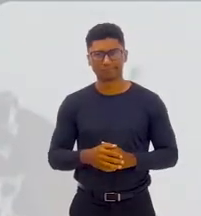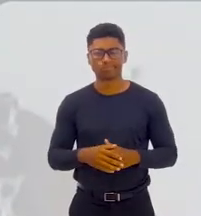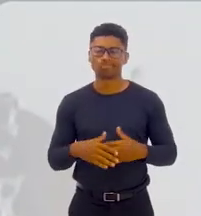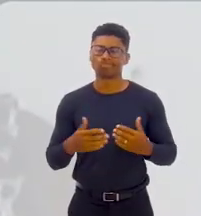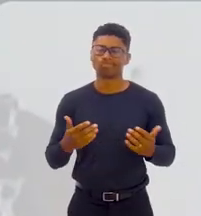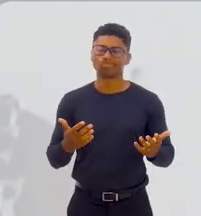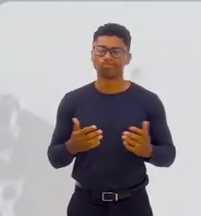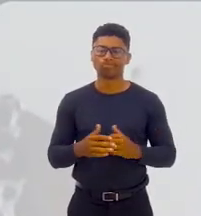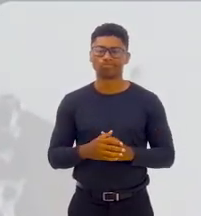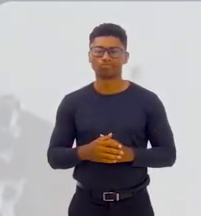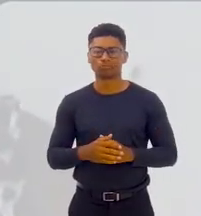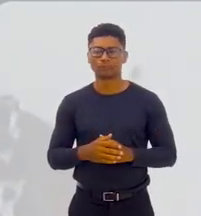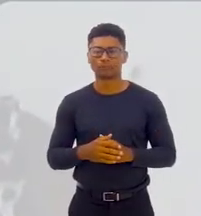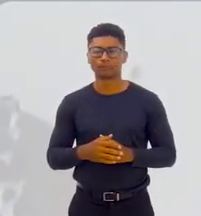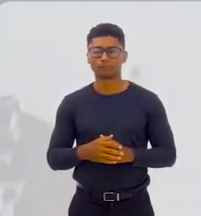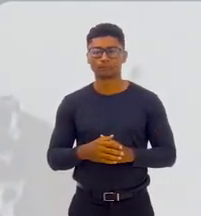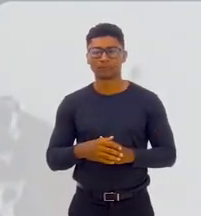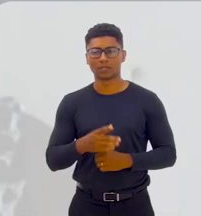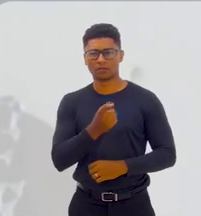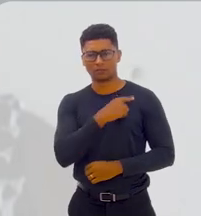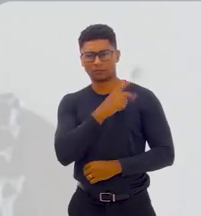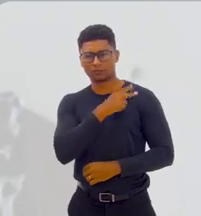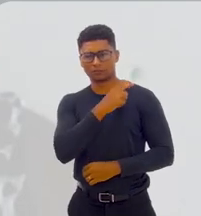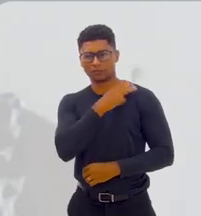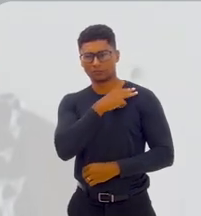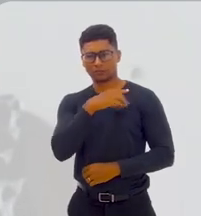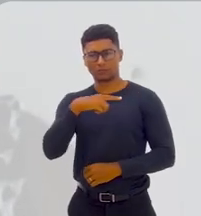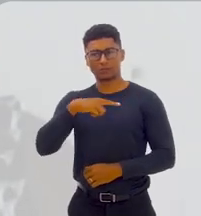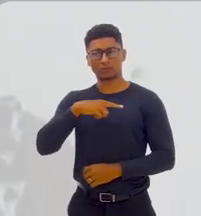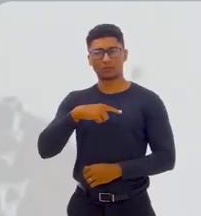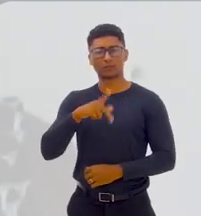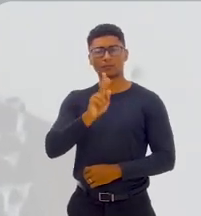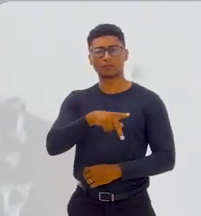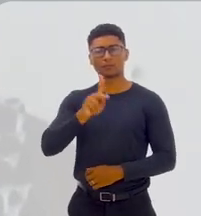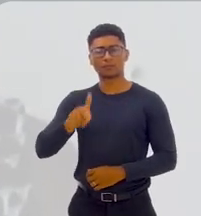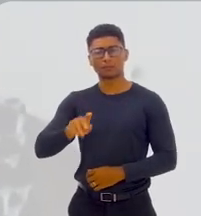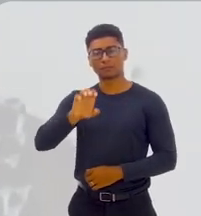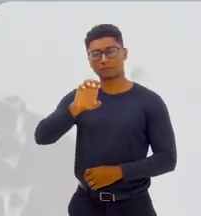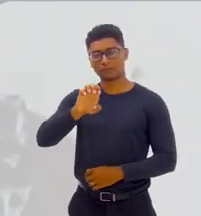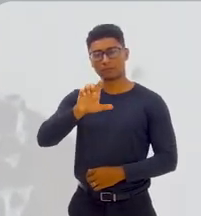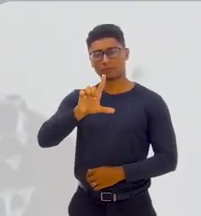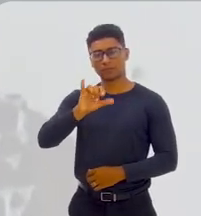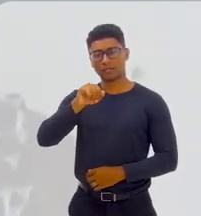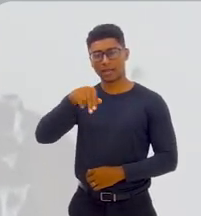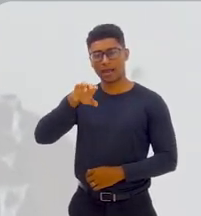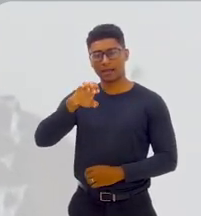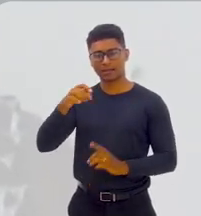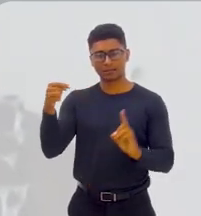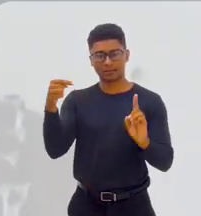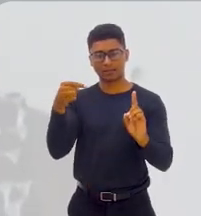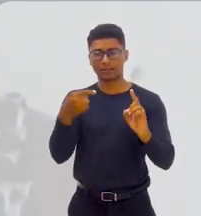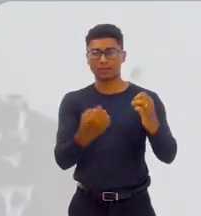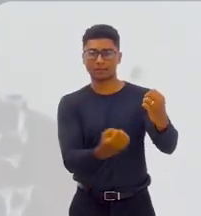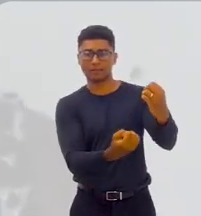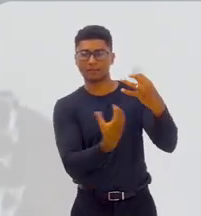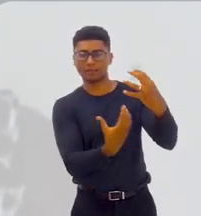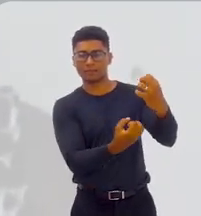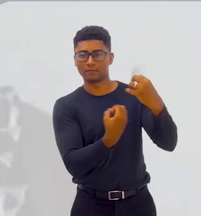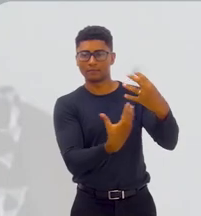Não, eu tive, né, no médio a professora Eliane Trigo de biologia, que foi a única professora que me ensinou.